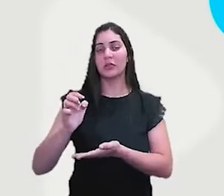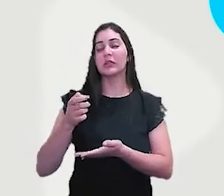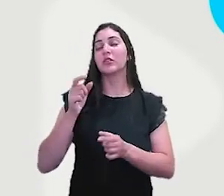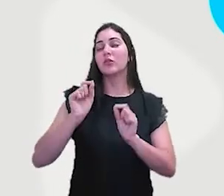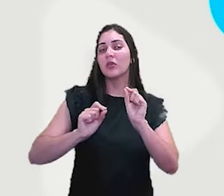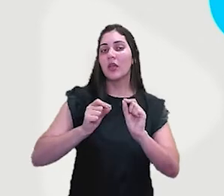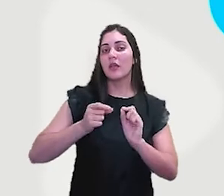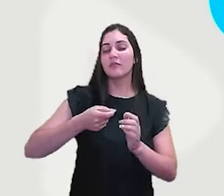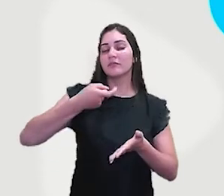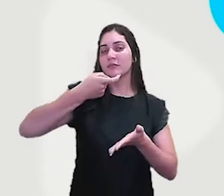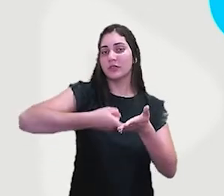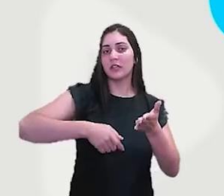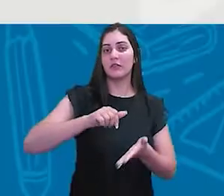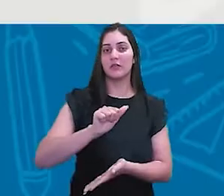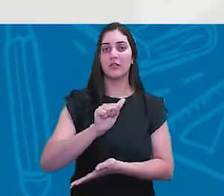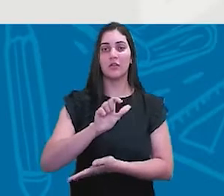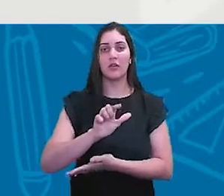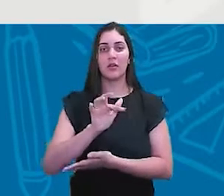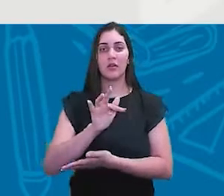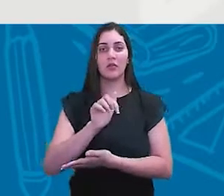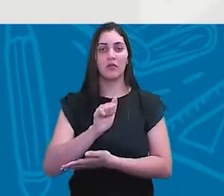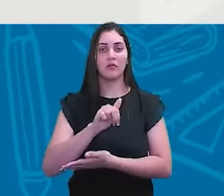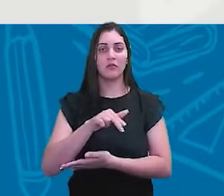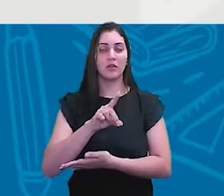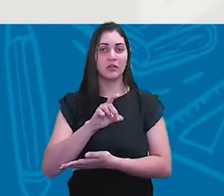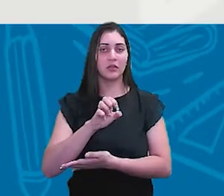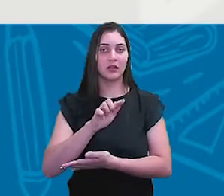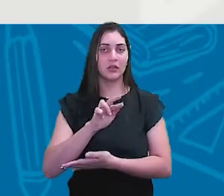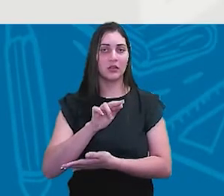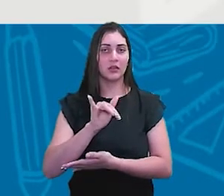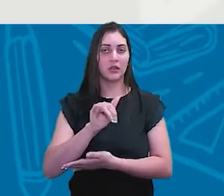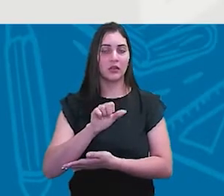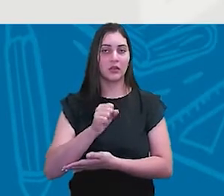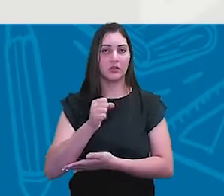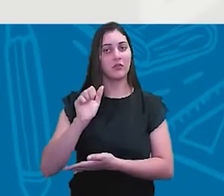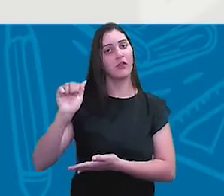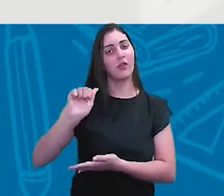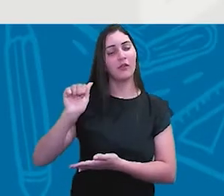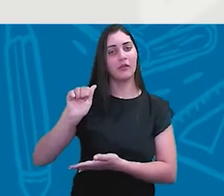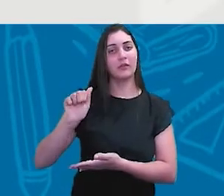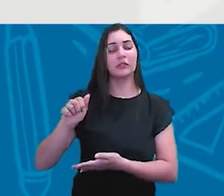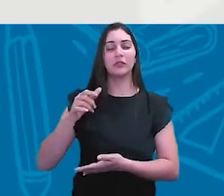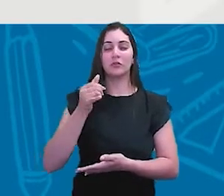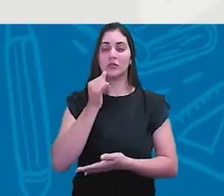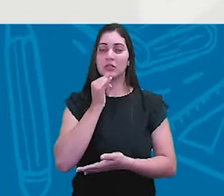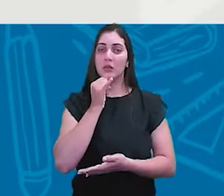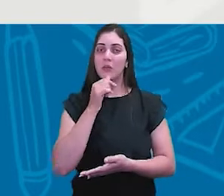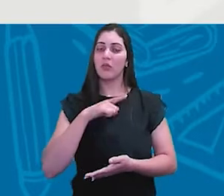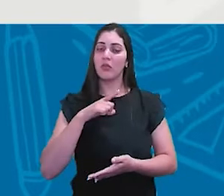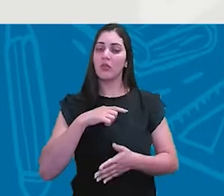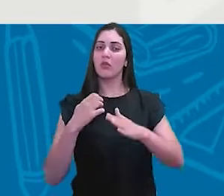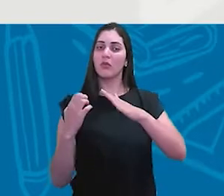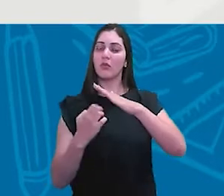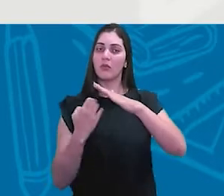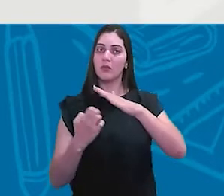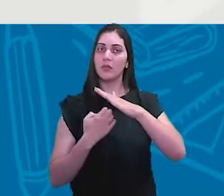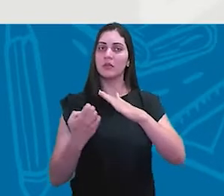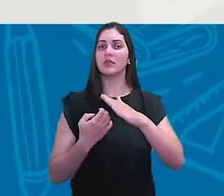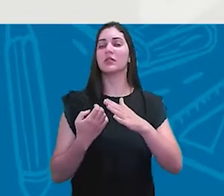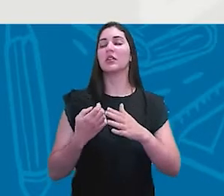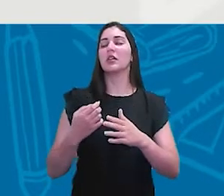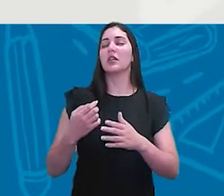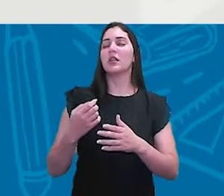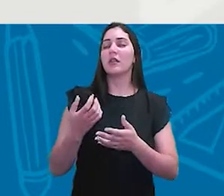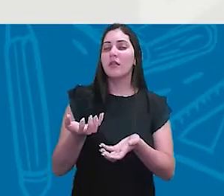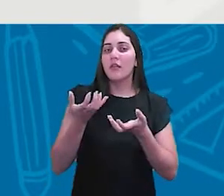alfandegárias. Por que isso acontece? Acontece da seguinte forma: você tem uma empresa e você quer proteger, é chamado mesmo assim,